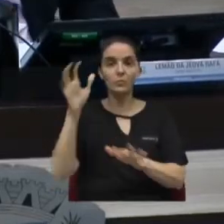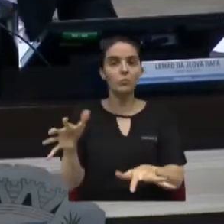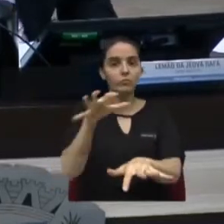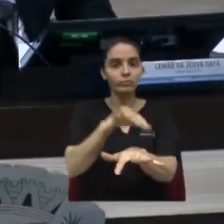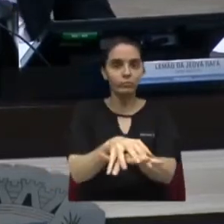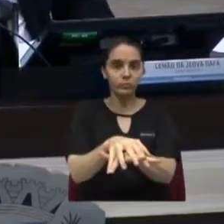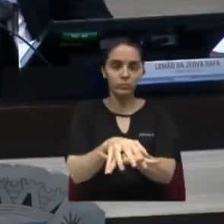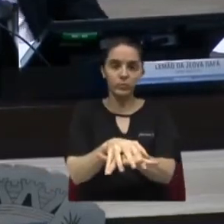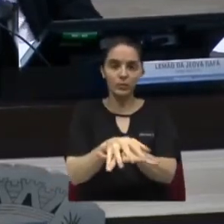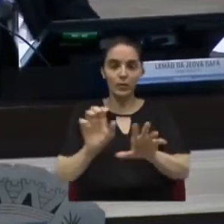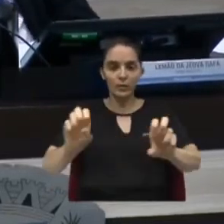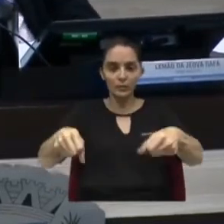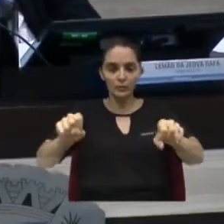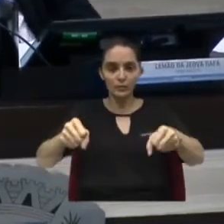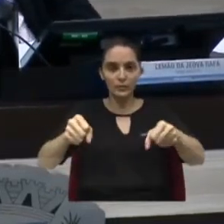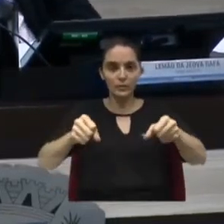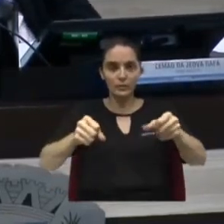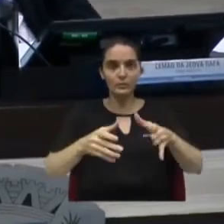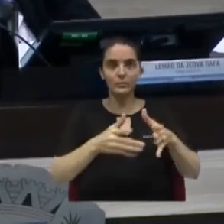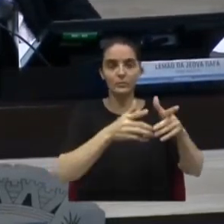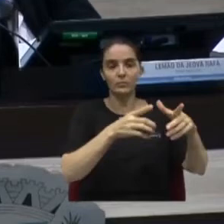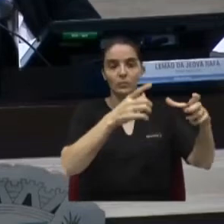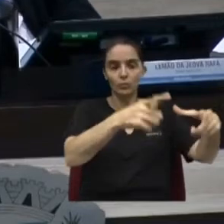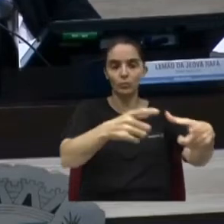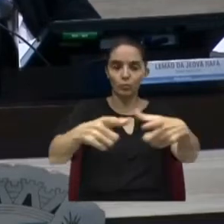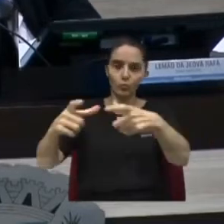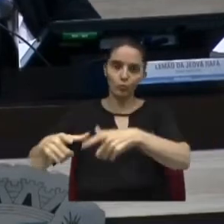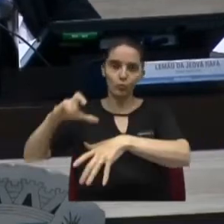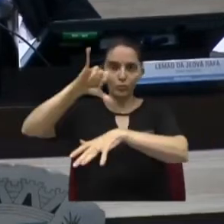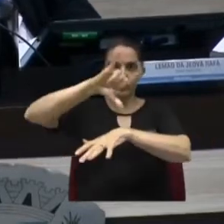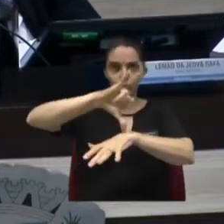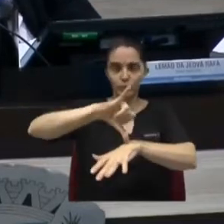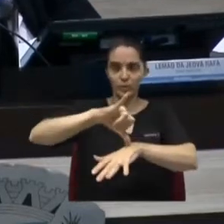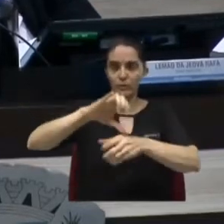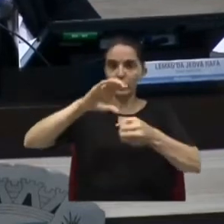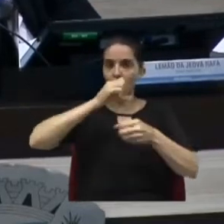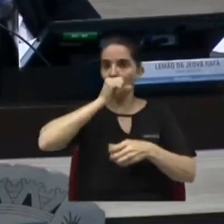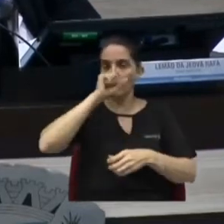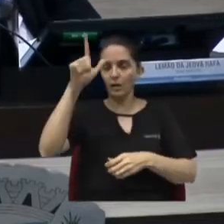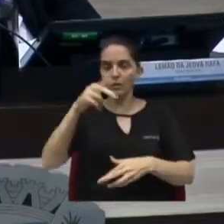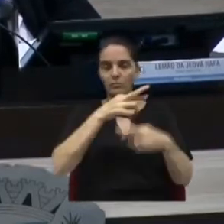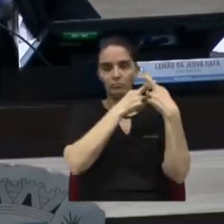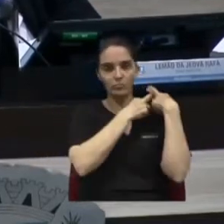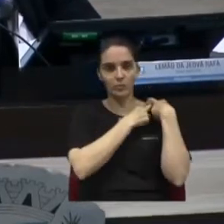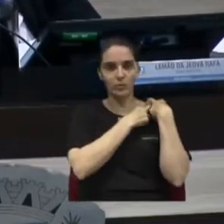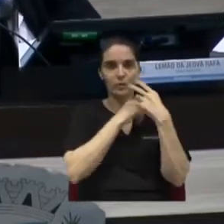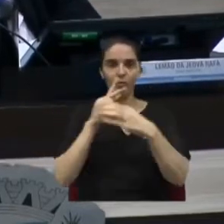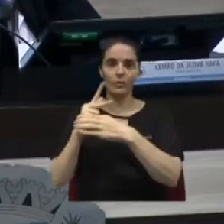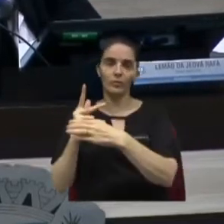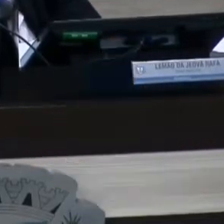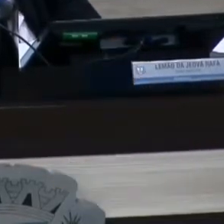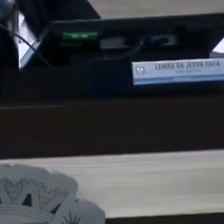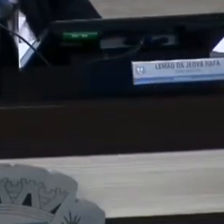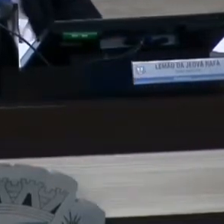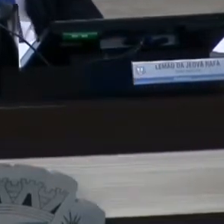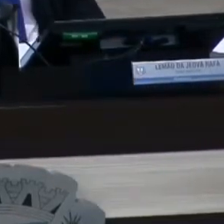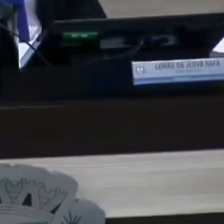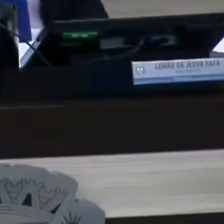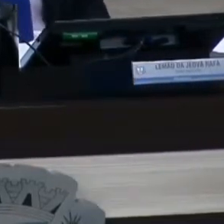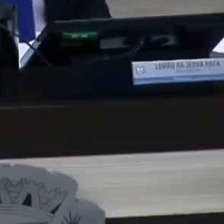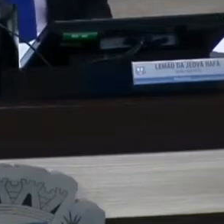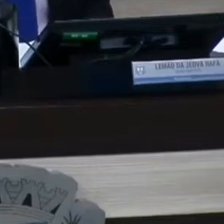de bicicletário no centro de Limeira. Autoria, Helder Lúcio de Oliveira, Helder do Táxi.